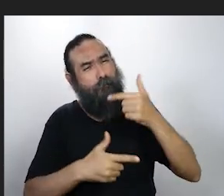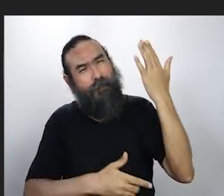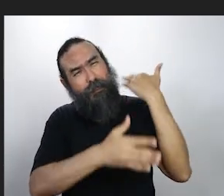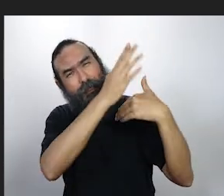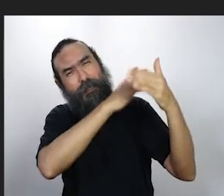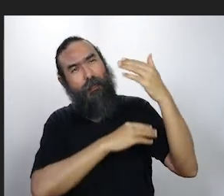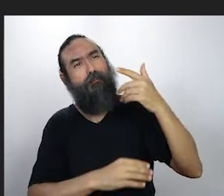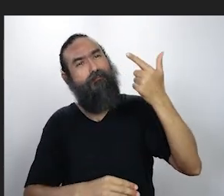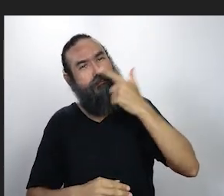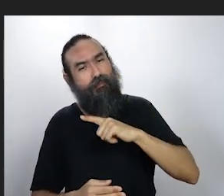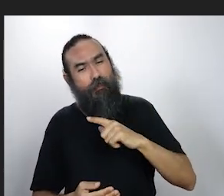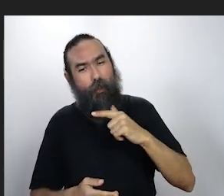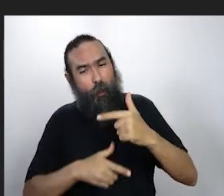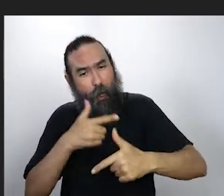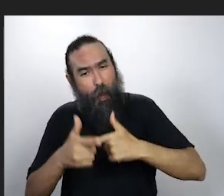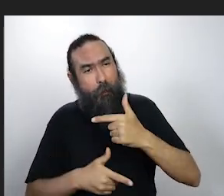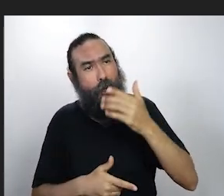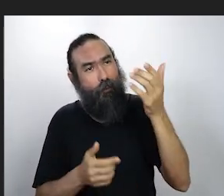o curso de